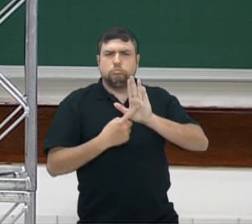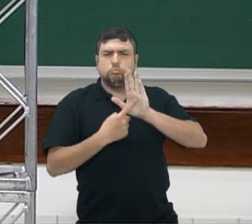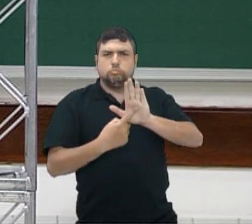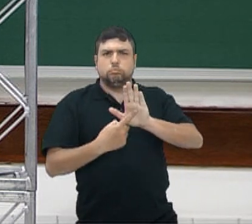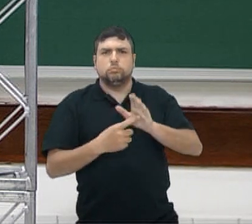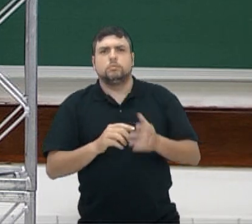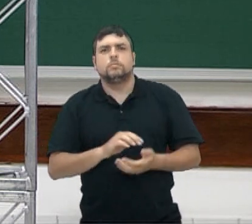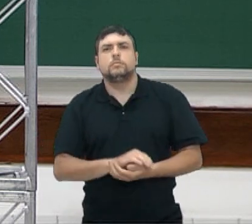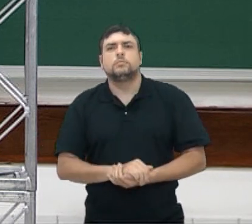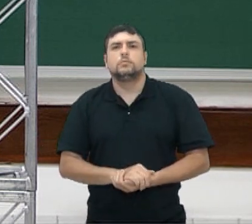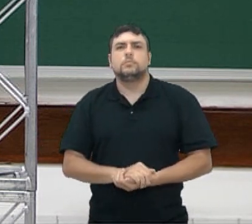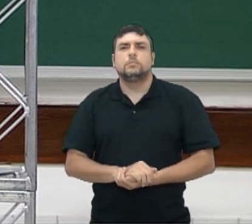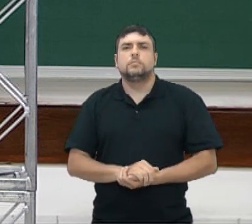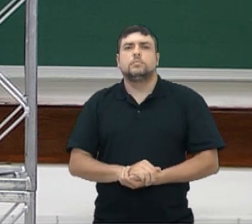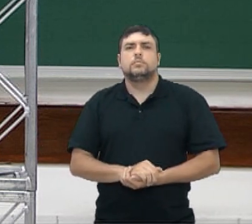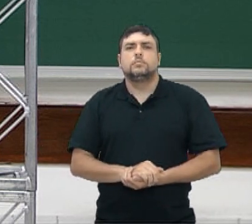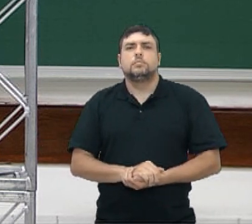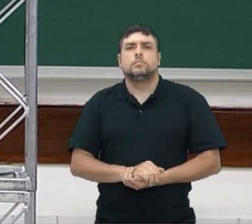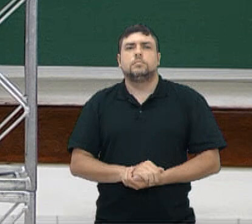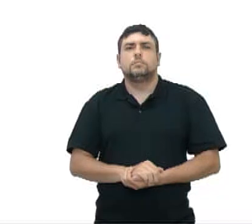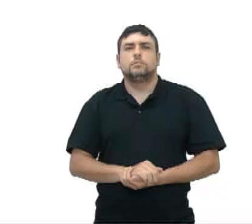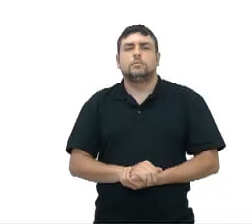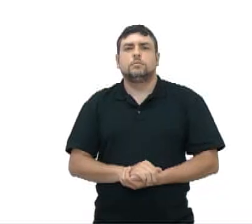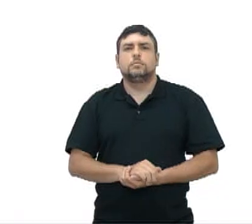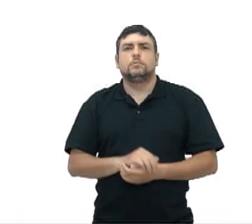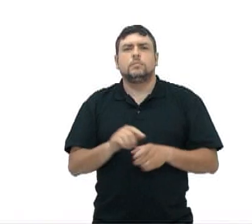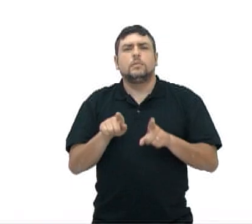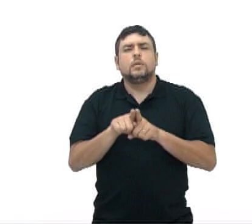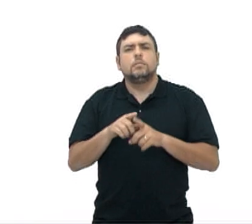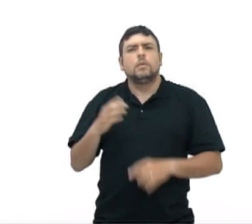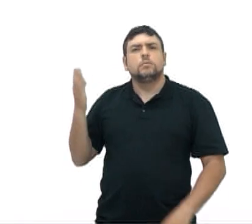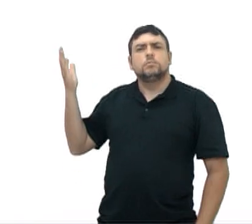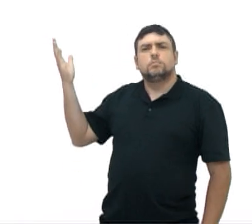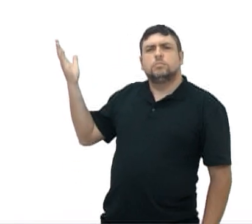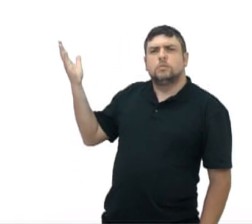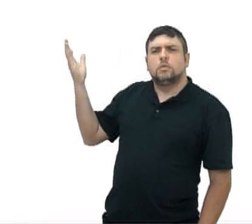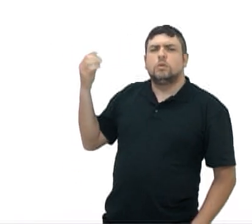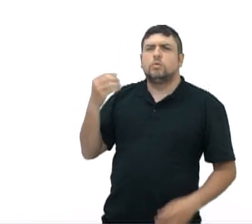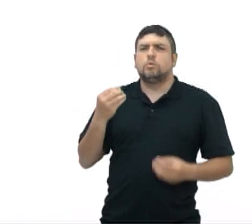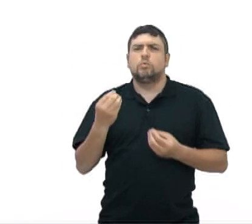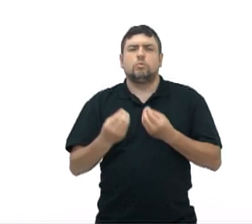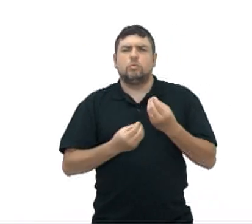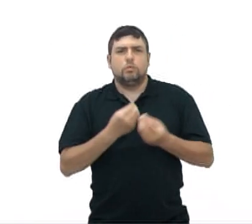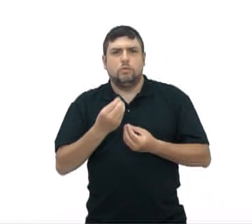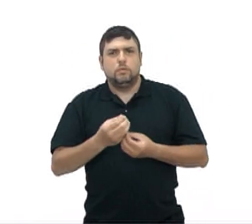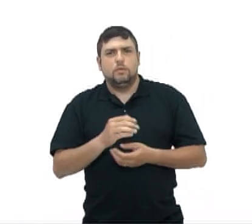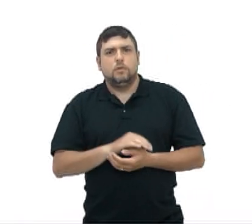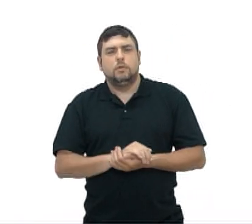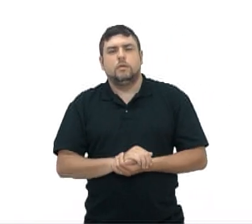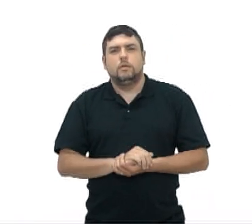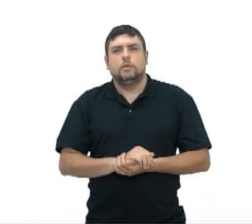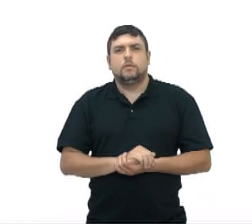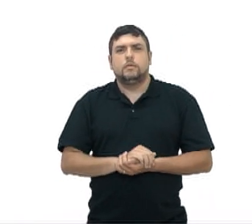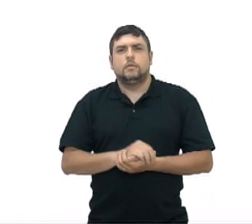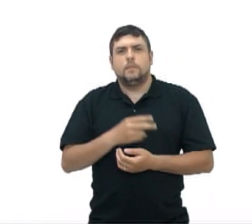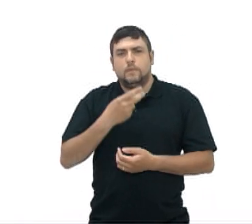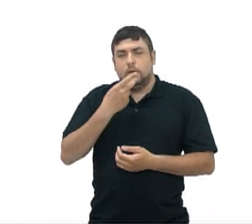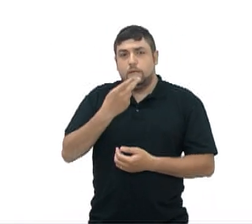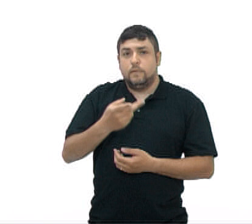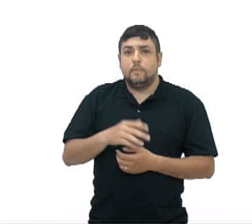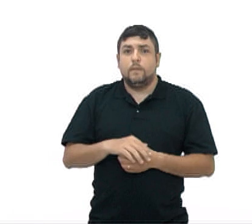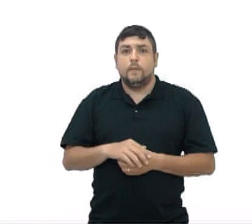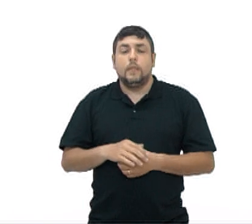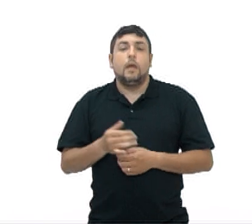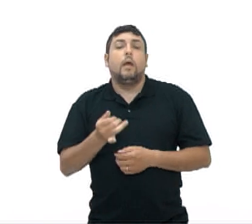Um outro pedaço aqui. Que tipo de argumento tem nesse outro pedaço aqui que ela fala, aqui num outro parágrafo? É o caso